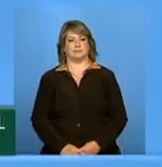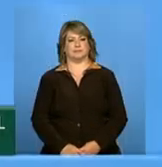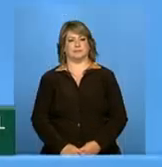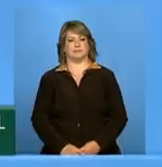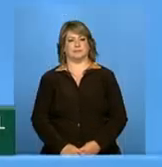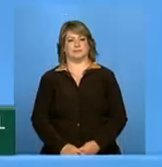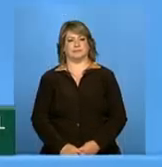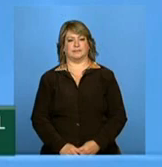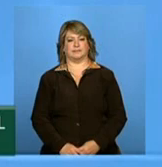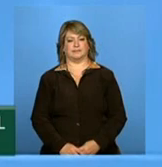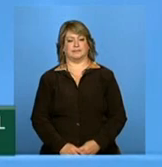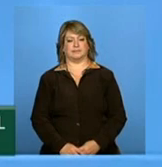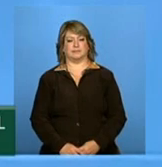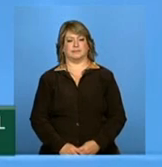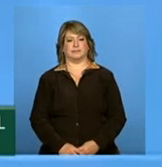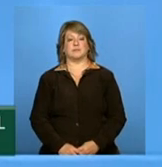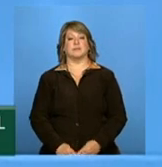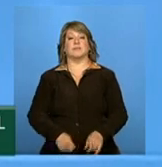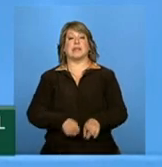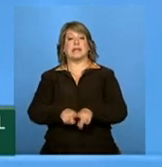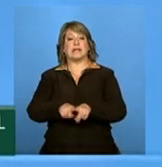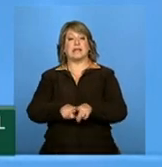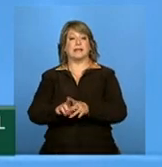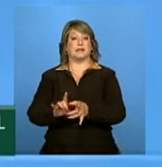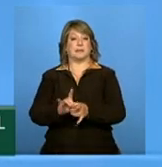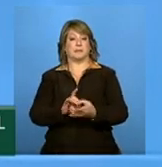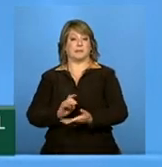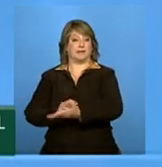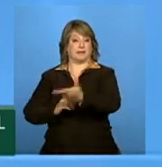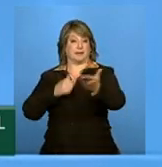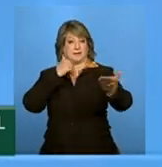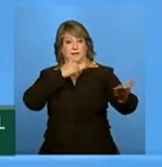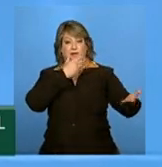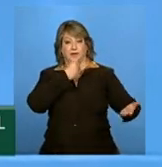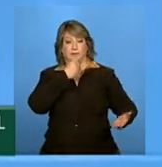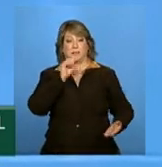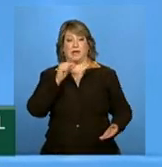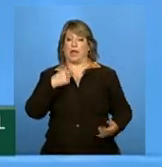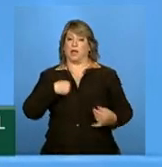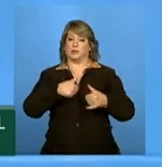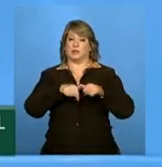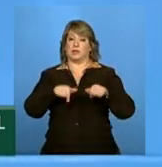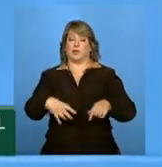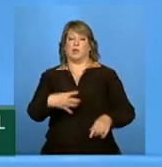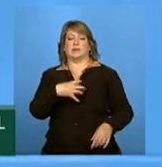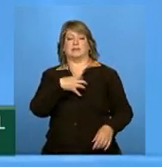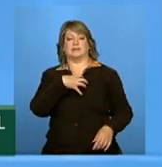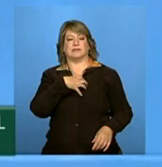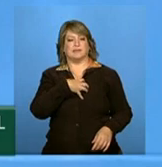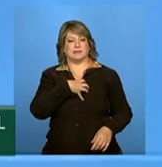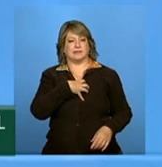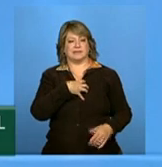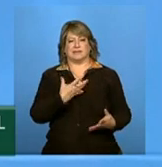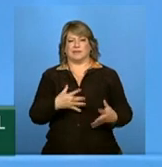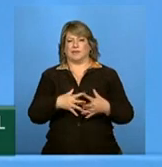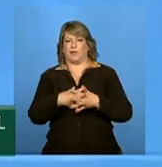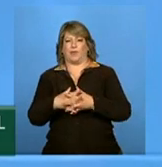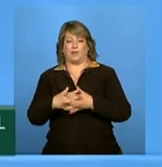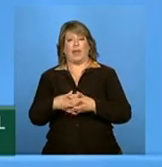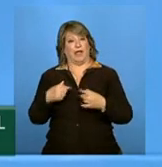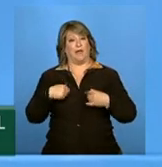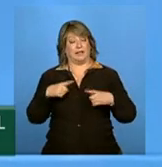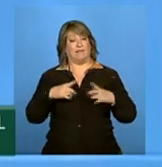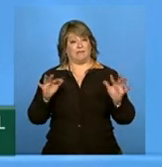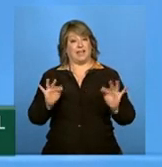Sisters and brothers, irmãs e irmãos, I have mixed feeling. Eu estou aqui com sentimentos confusos. Happy, eu estou